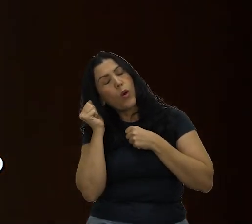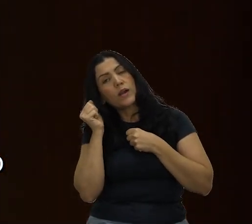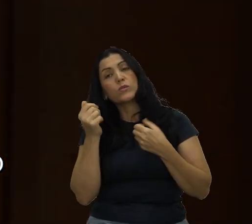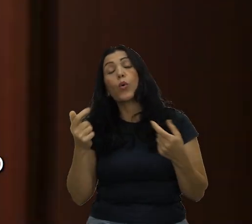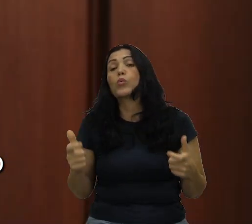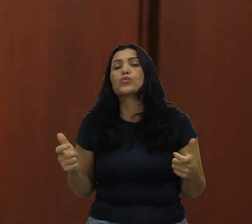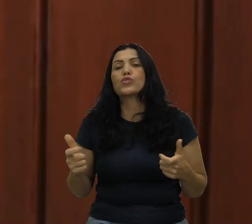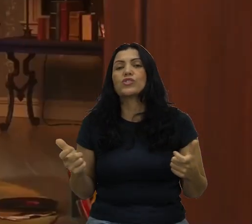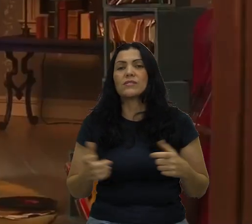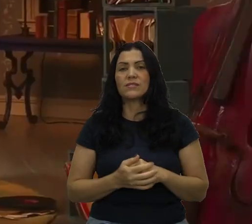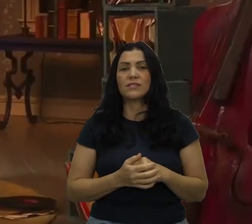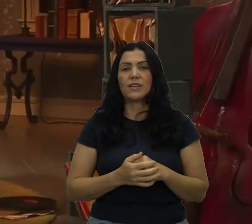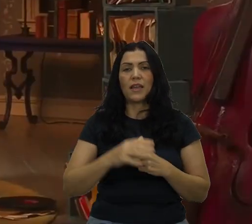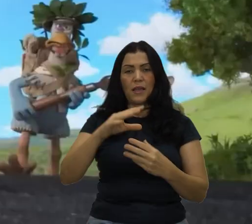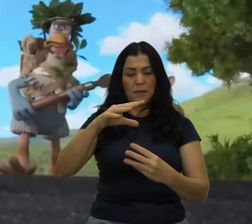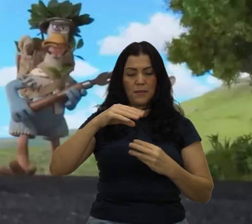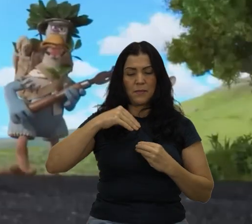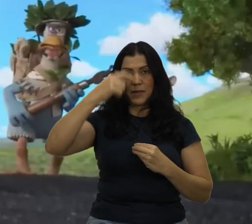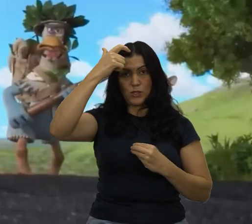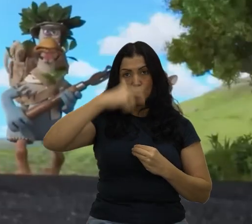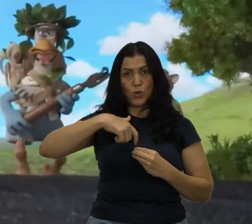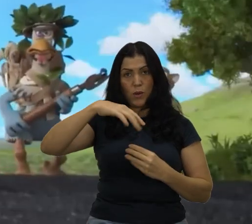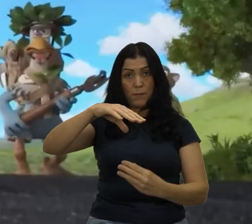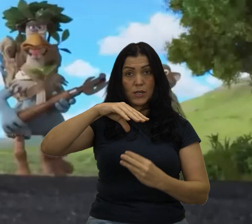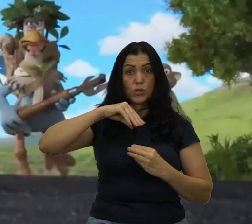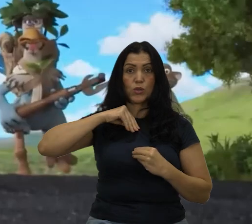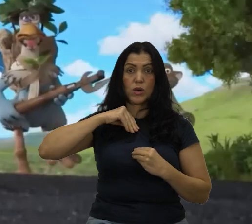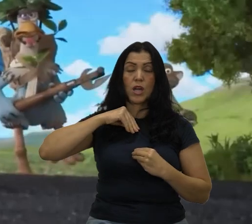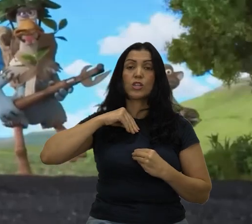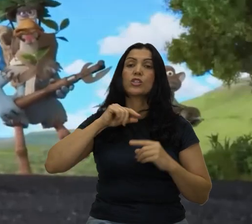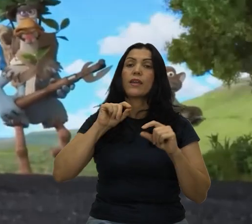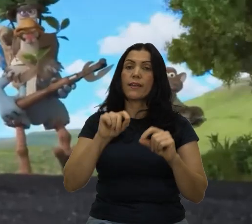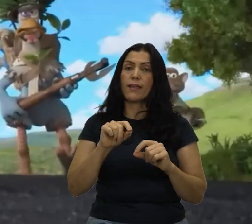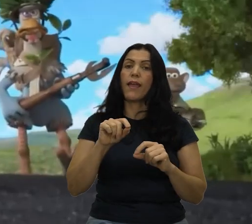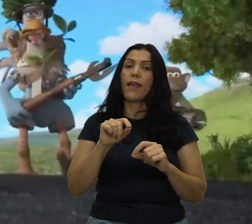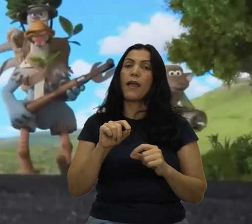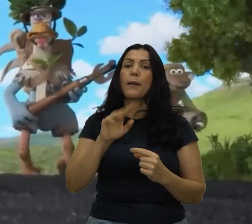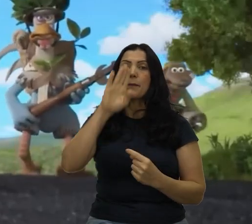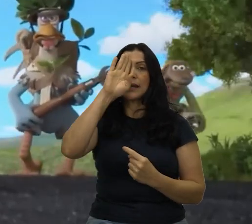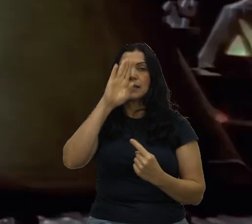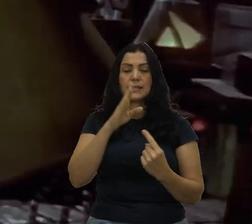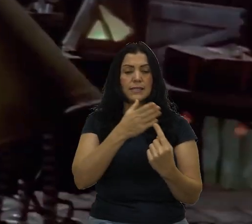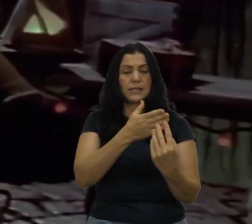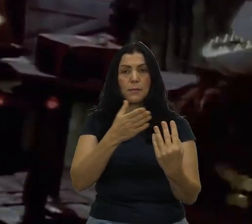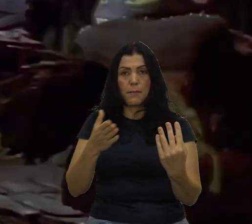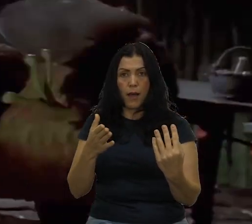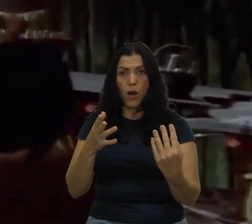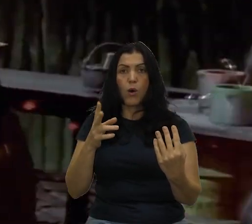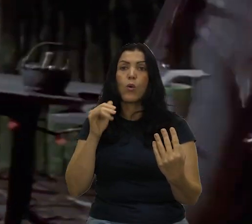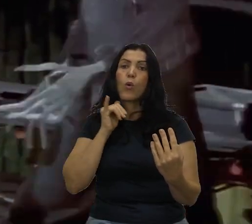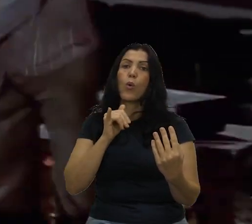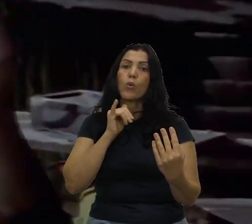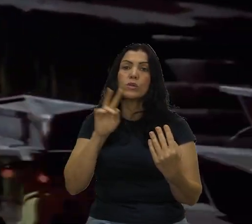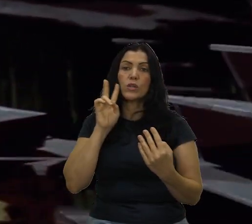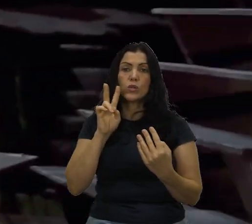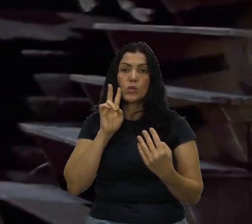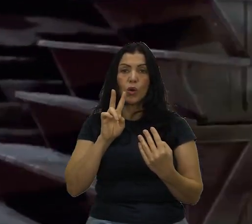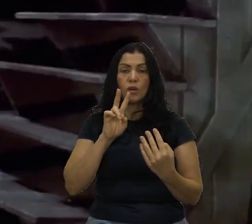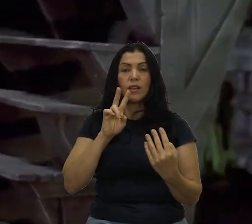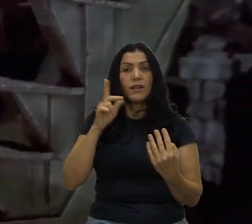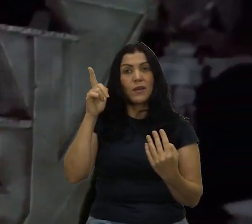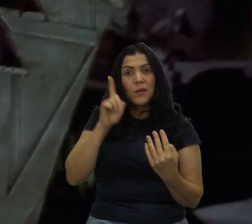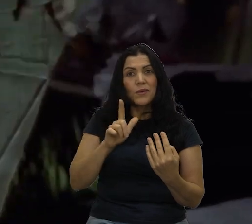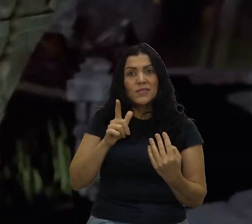ou mesmo um quarto. As personagens, que são os elementos centrais que contam a história